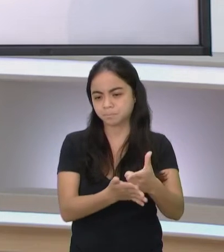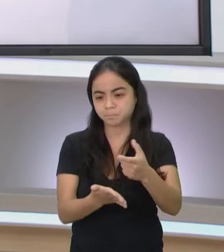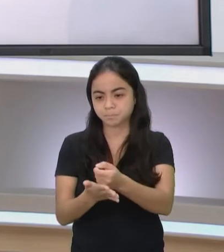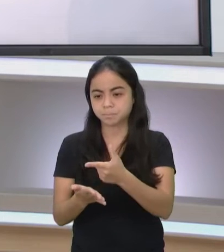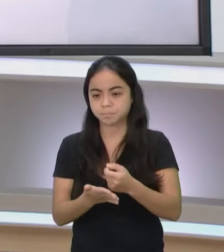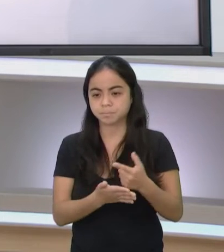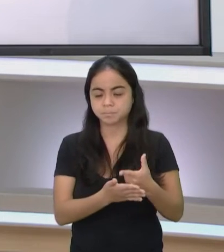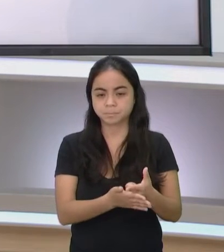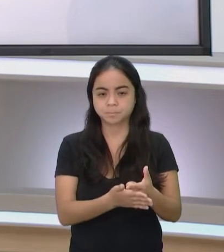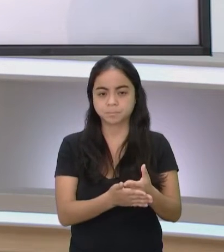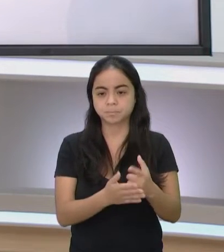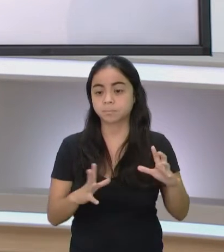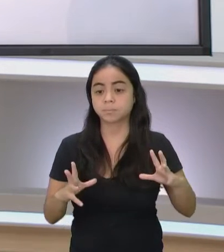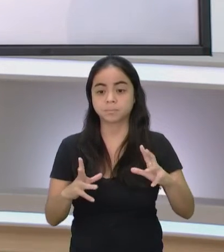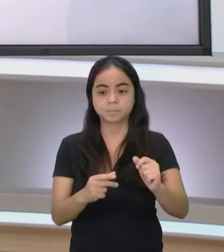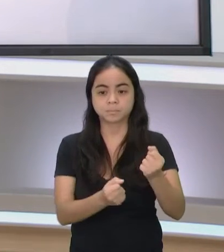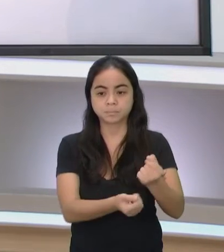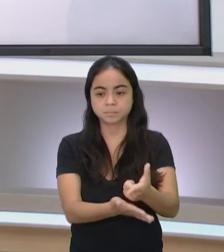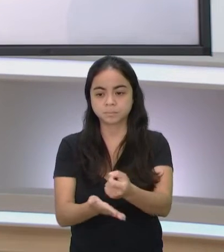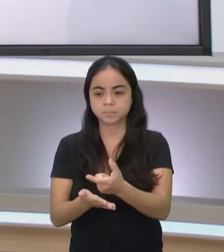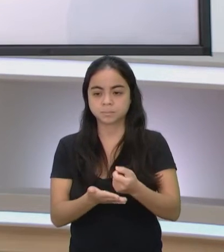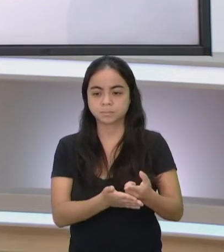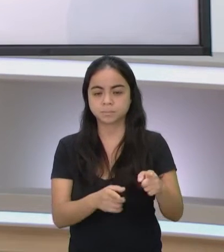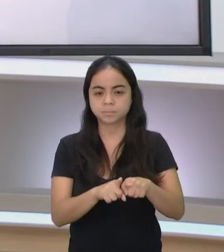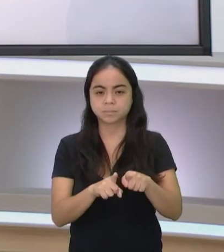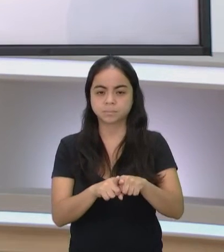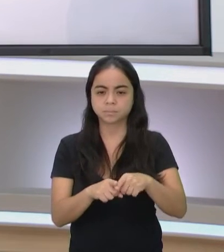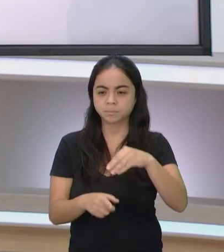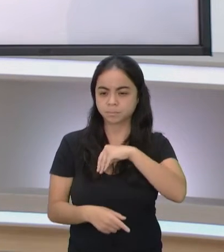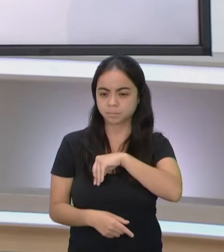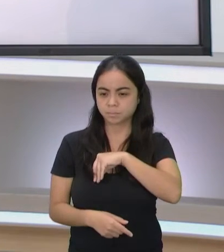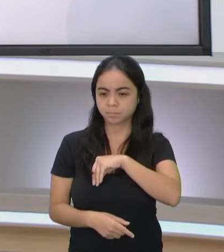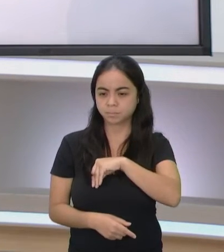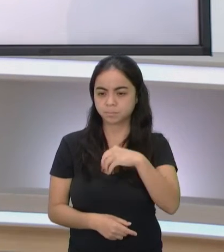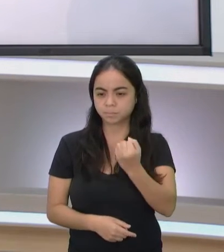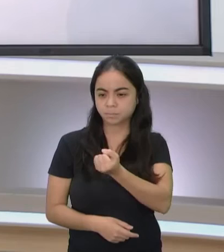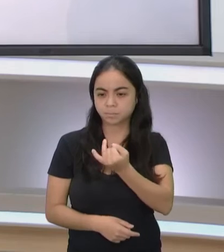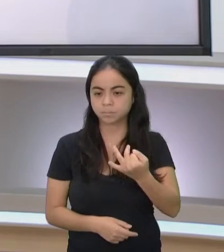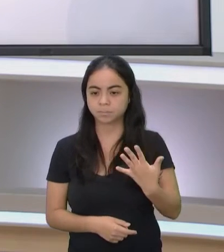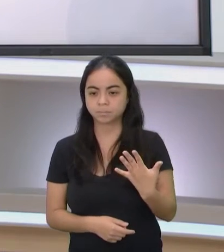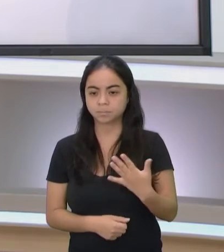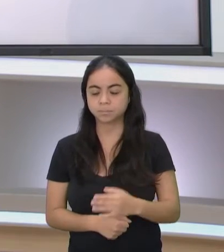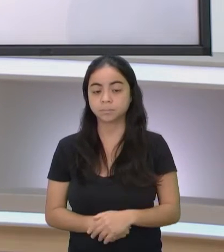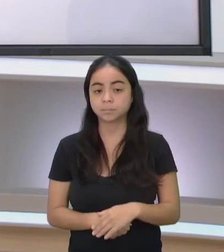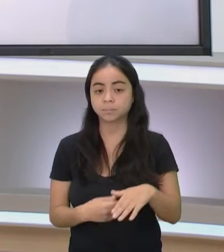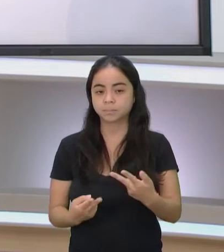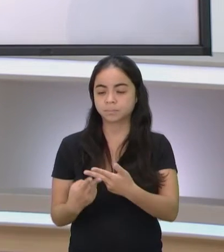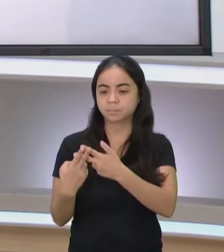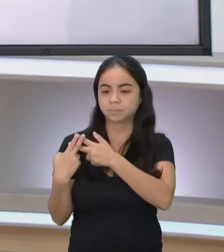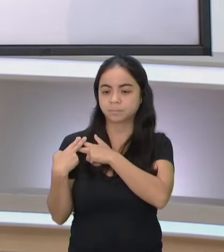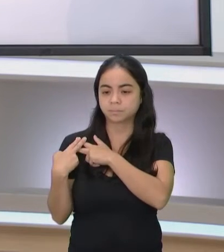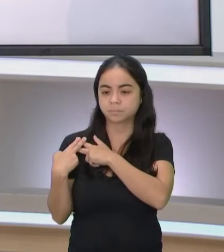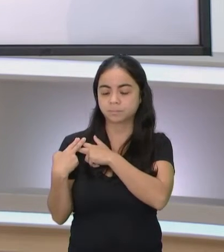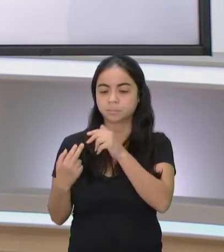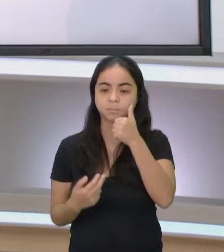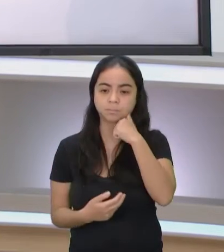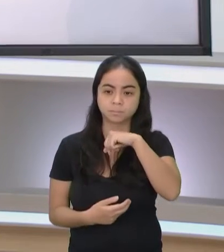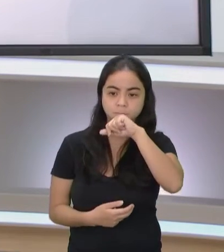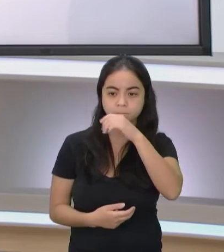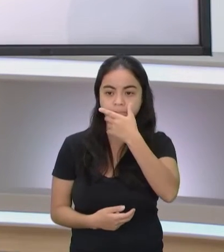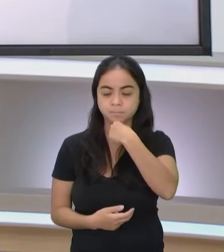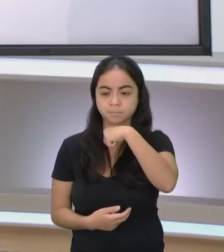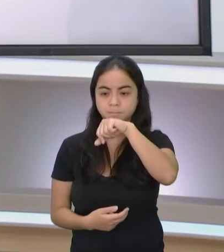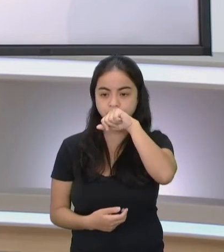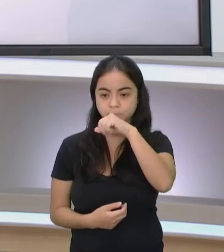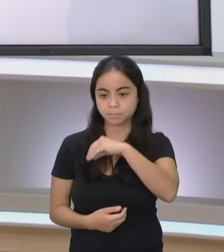nas nossas despesas e no que a gente ganha, né? Como aí nosso responsável ganha, quanto ele ganha.